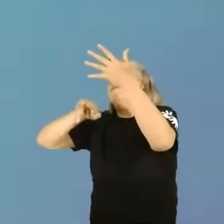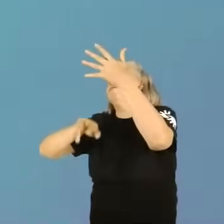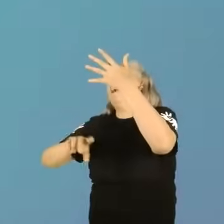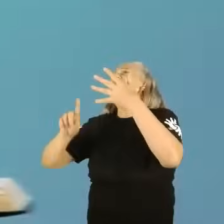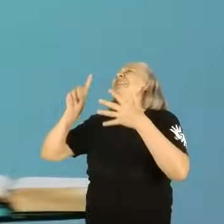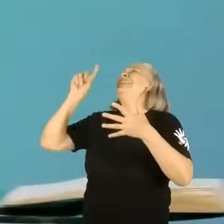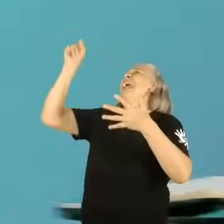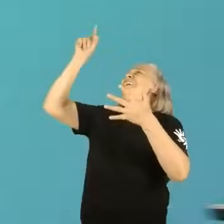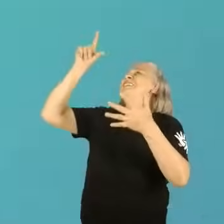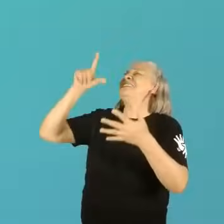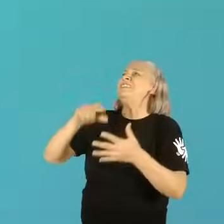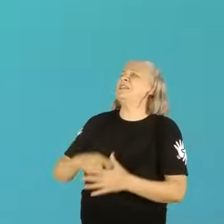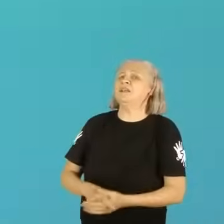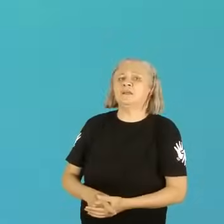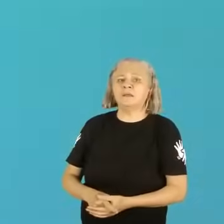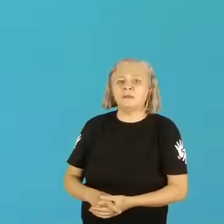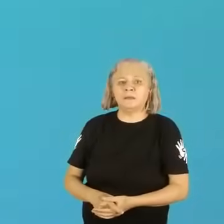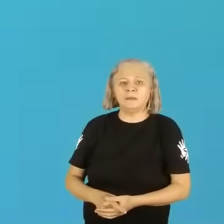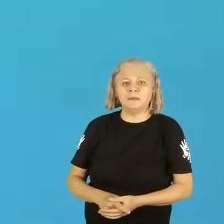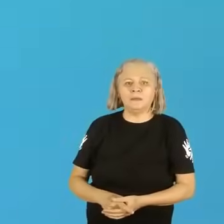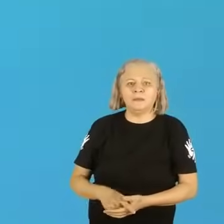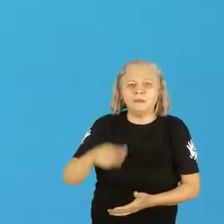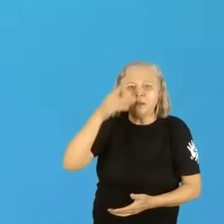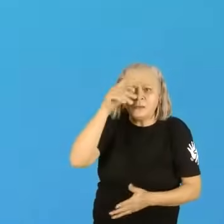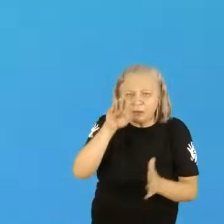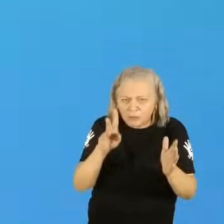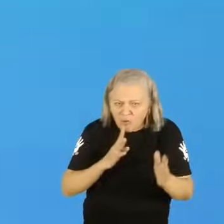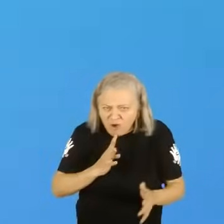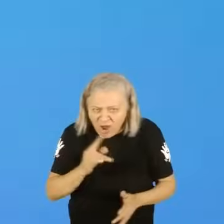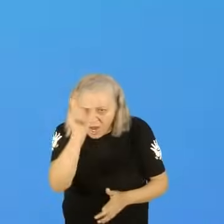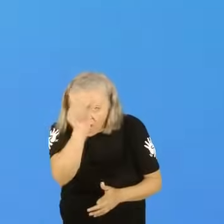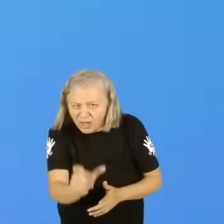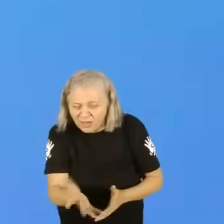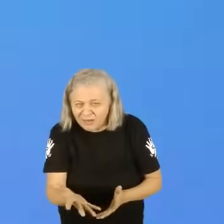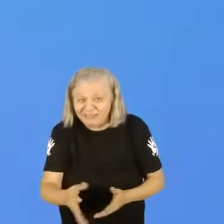Conhece gente assim? Não levanta a mão, porque vai que ele está perto de você.